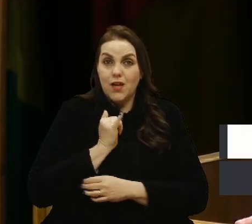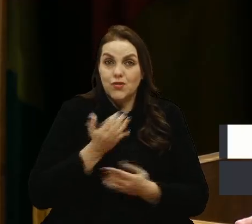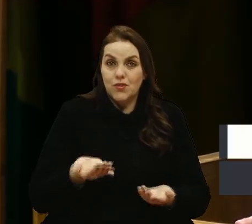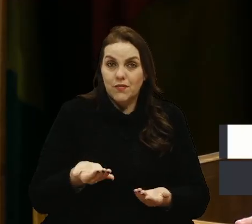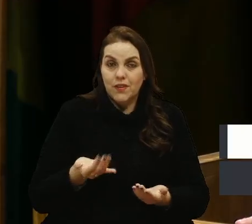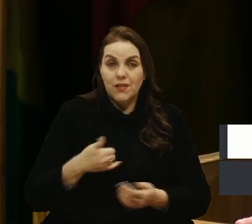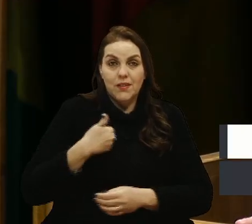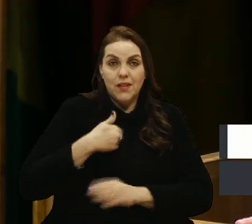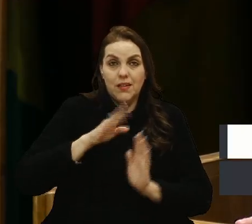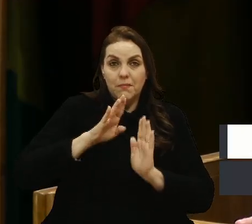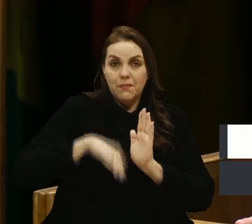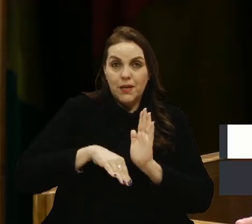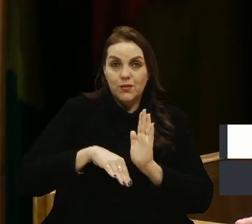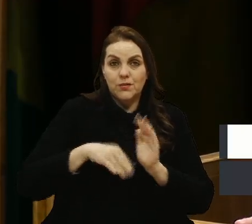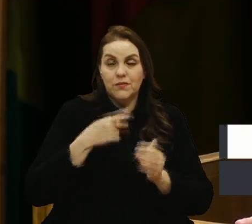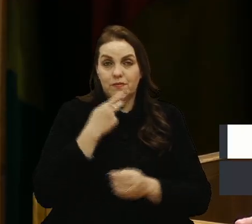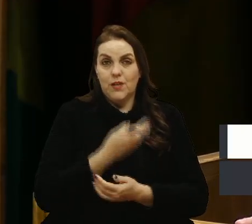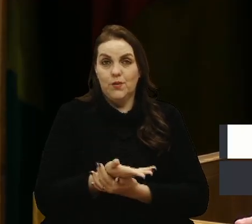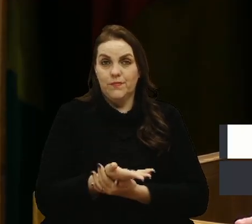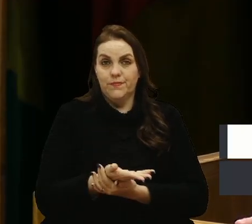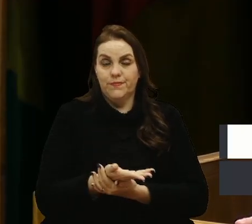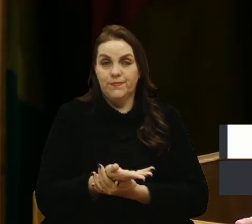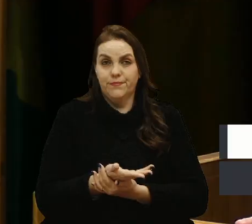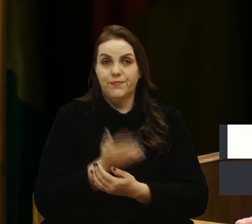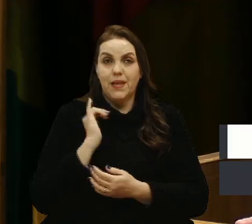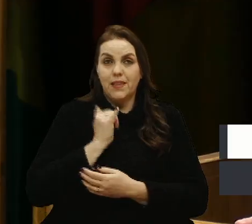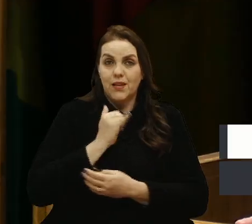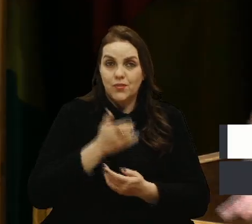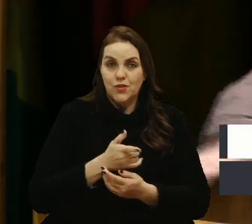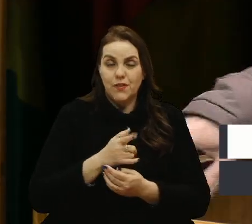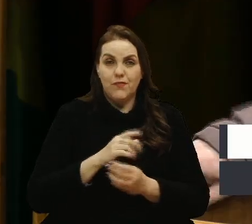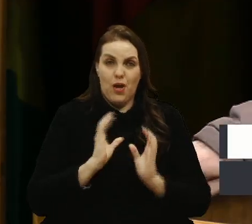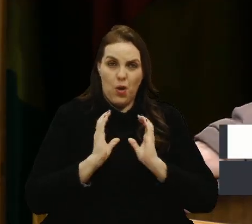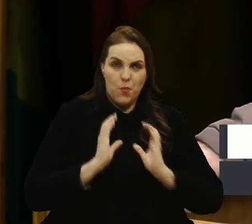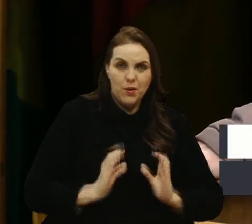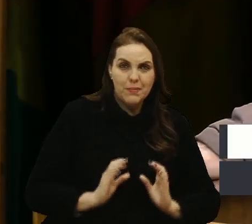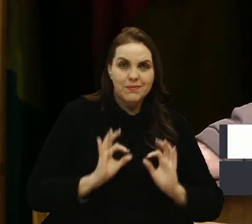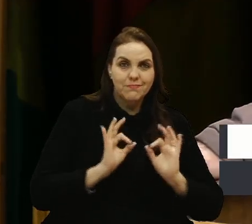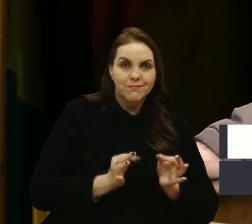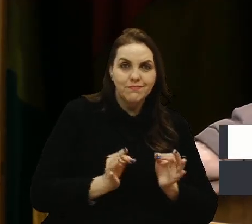idade. Essa conduta é indecorosa ou é decorosa?